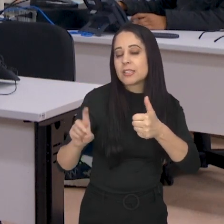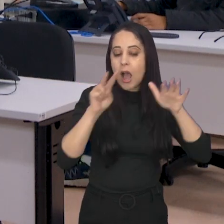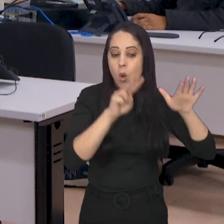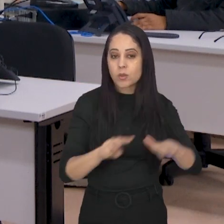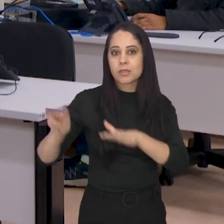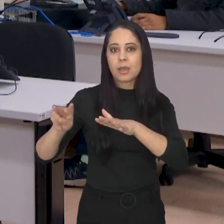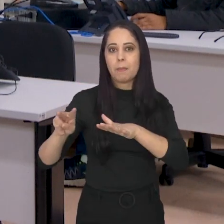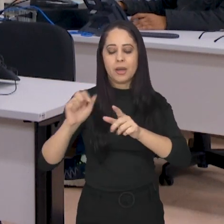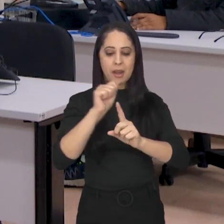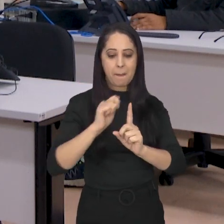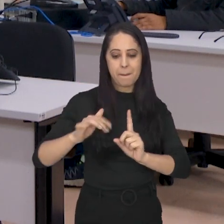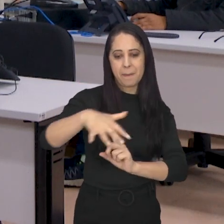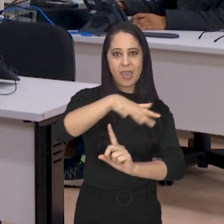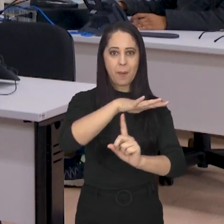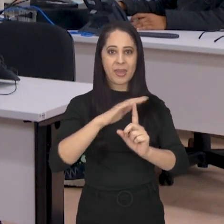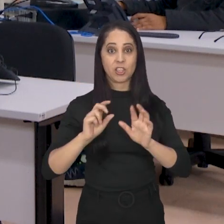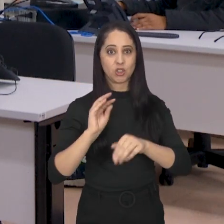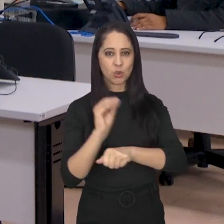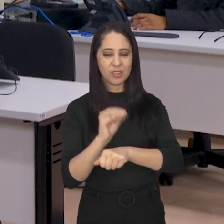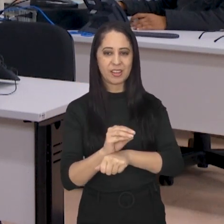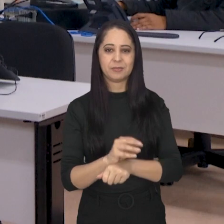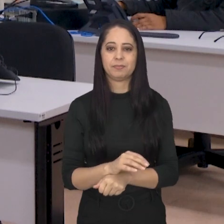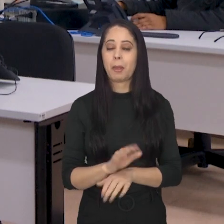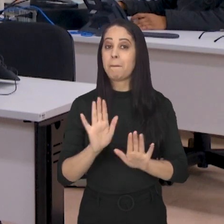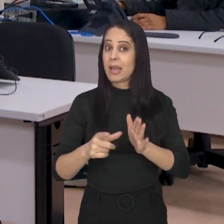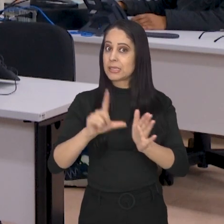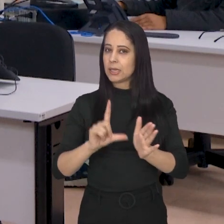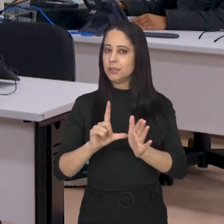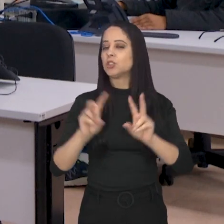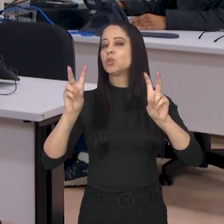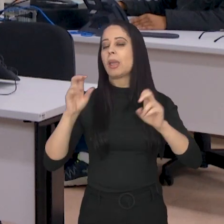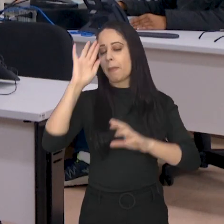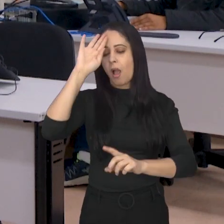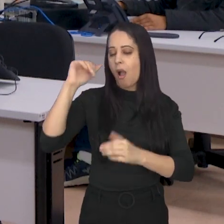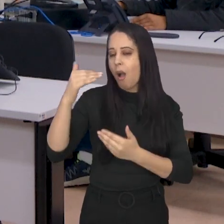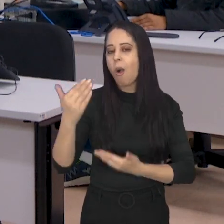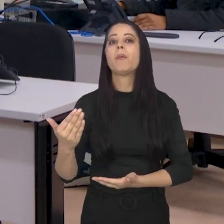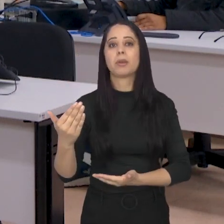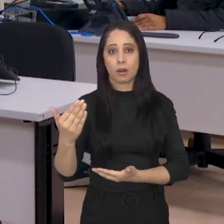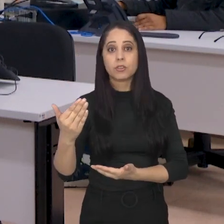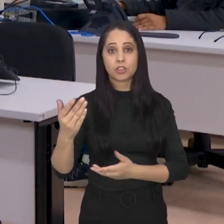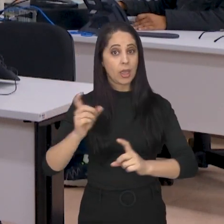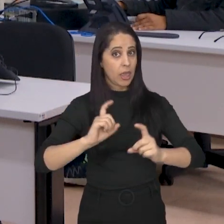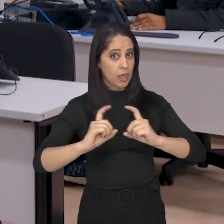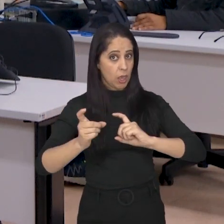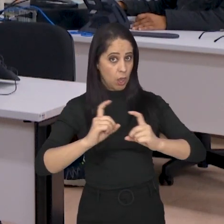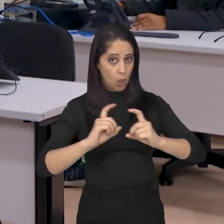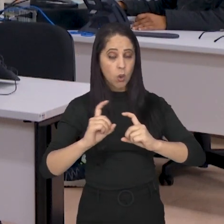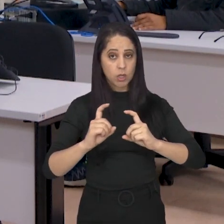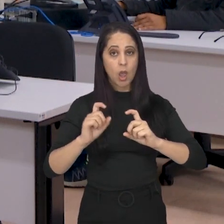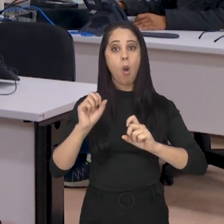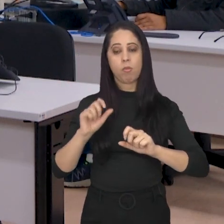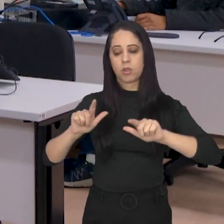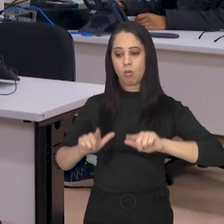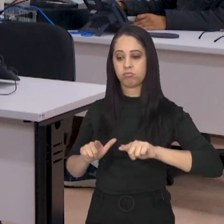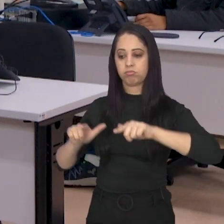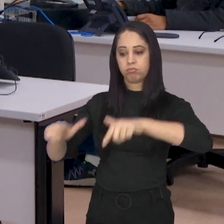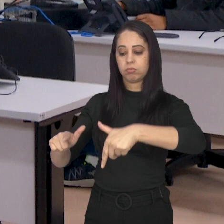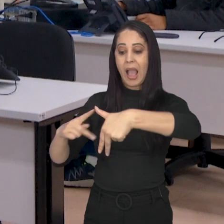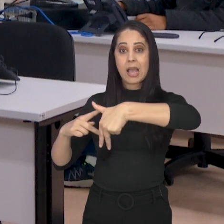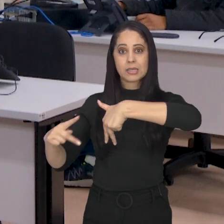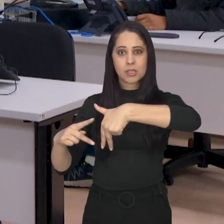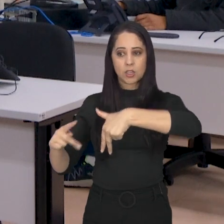Olá, muito boa tarde. Está começando o Boletim Legislativo desta segunda. Tudo bem com você? E é com muito prazer que eu estou de volta aqui ao Boletim